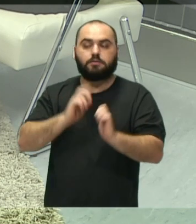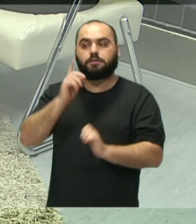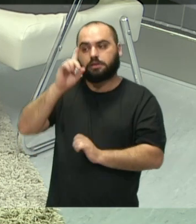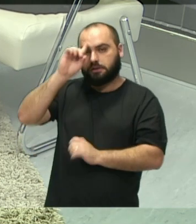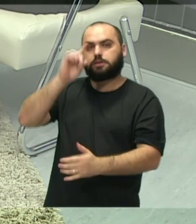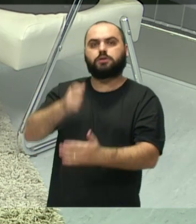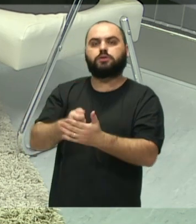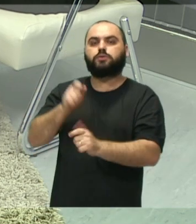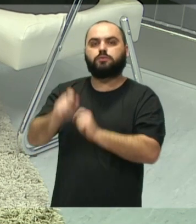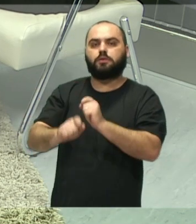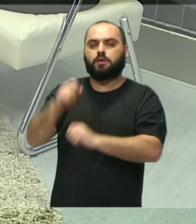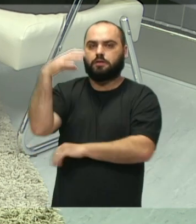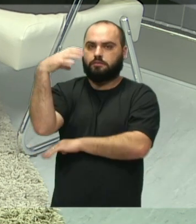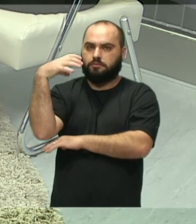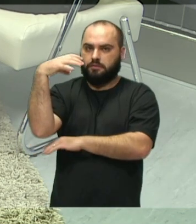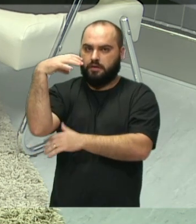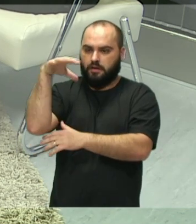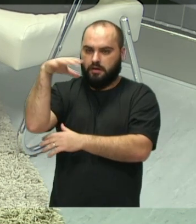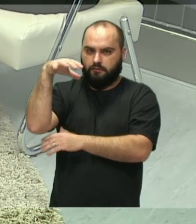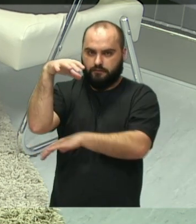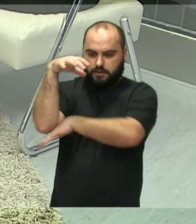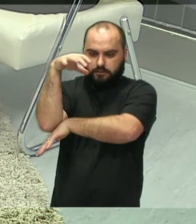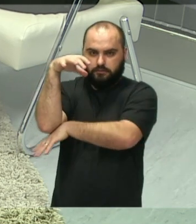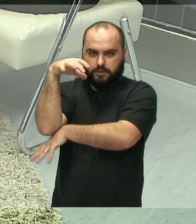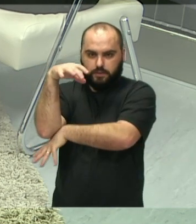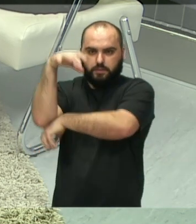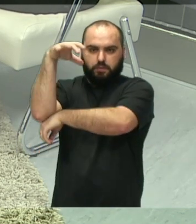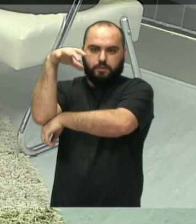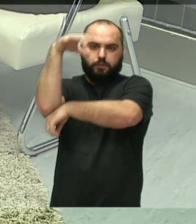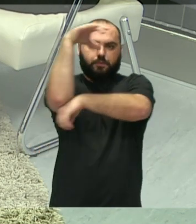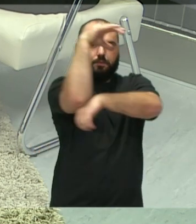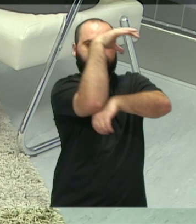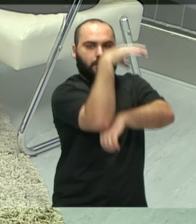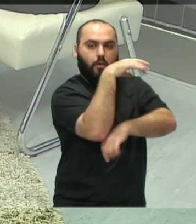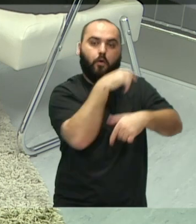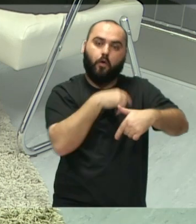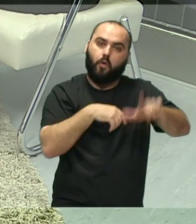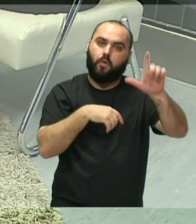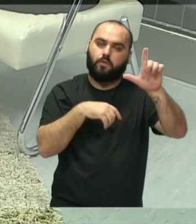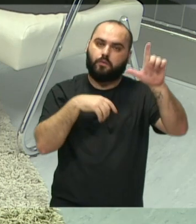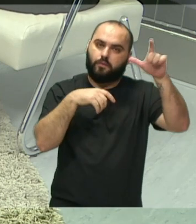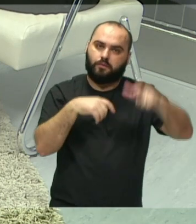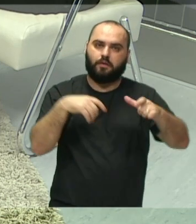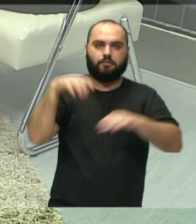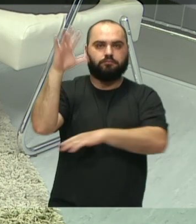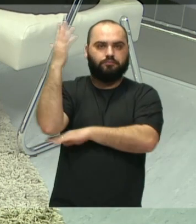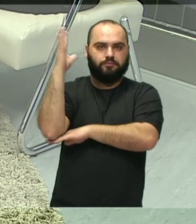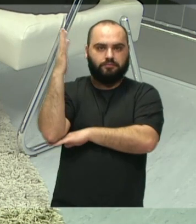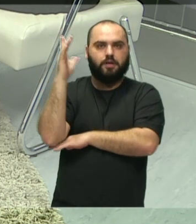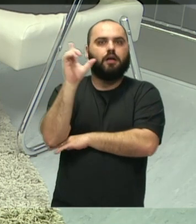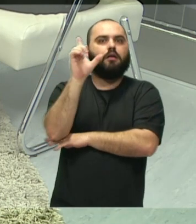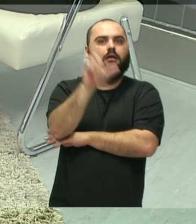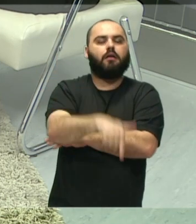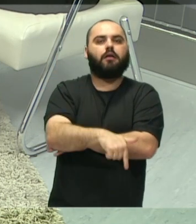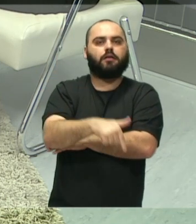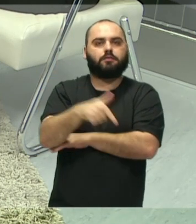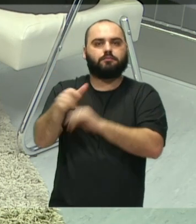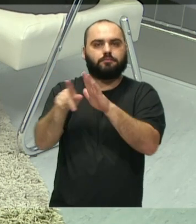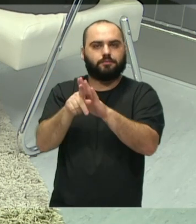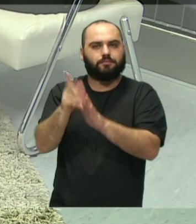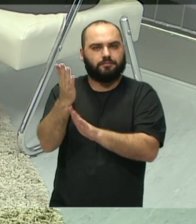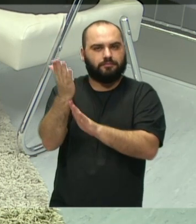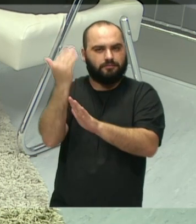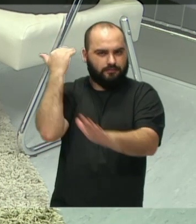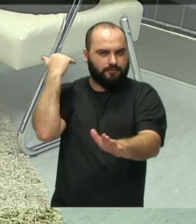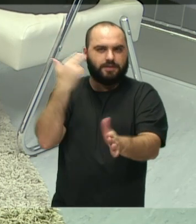o local mais próximo, por conta do deslocamento dela, vai ser a Praça dos Correios. Esse transplante vai